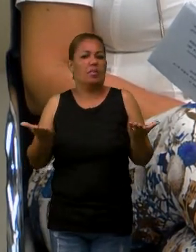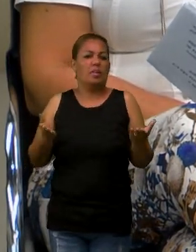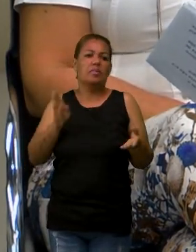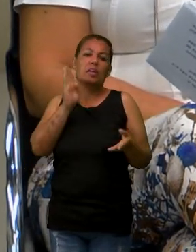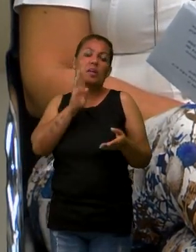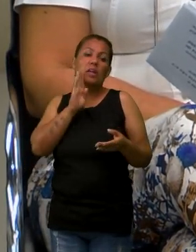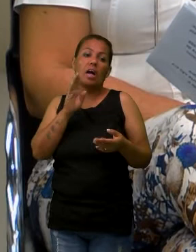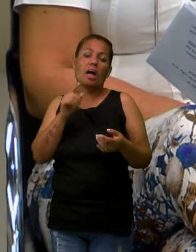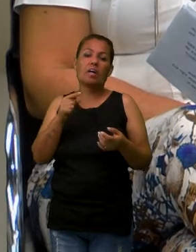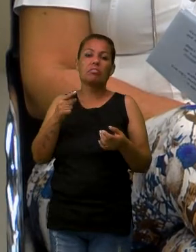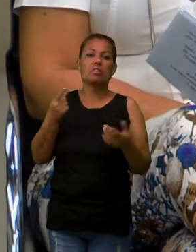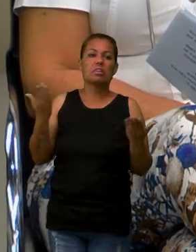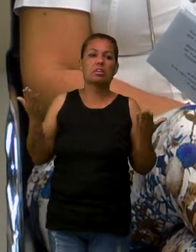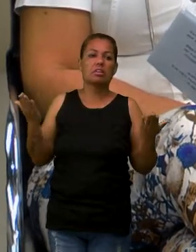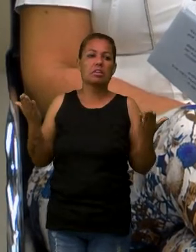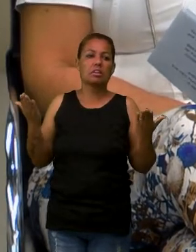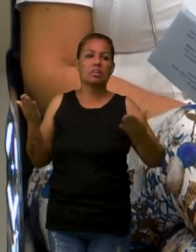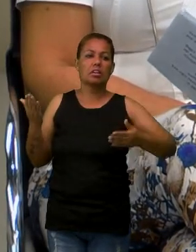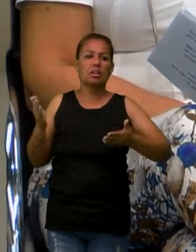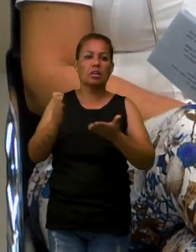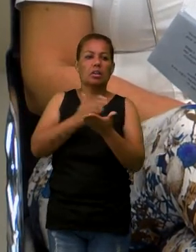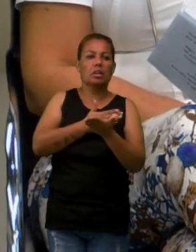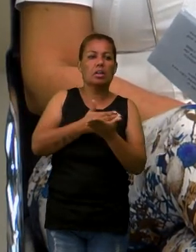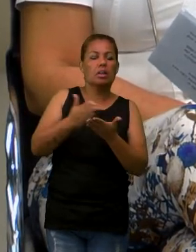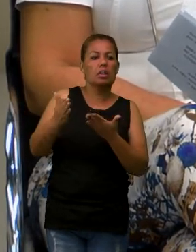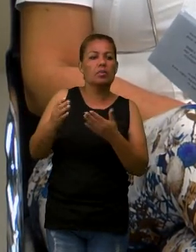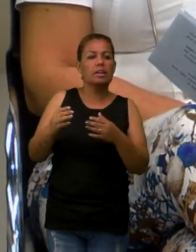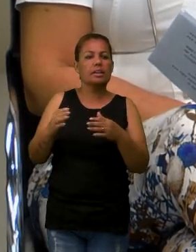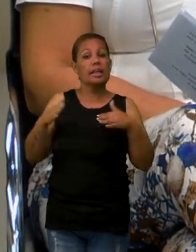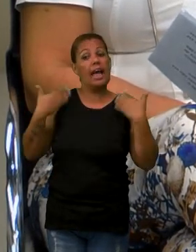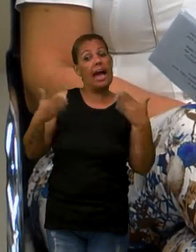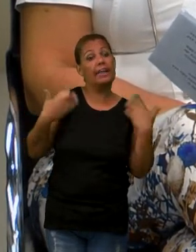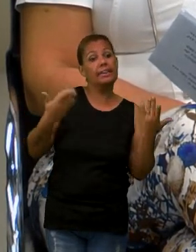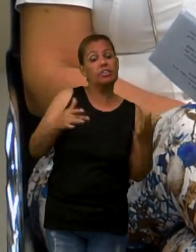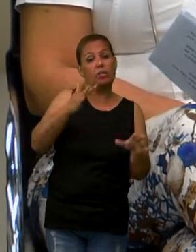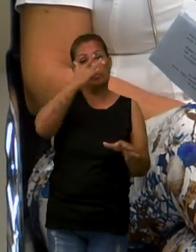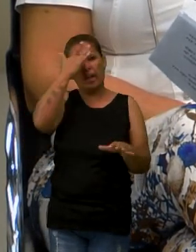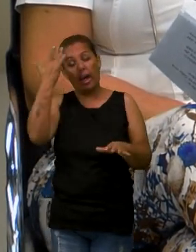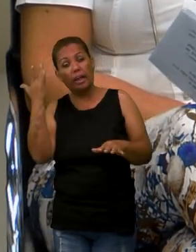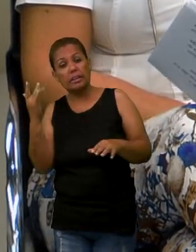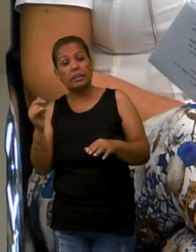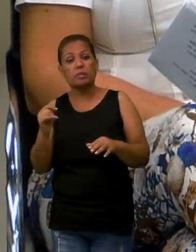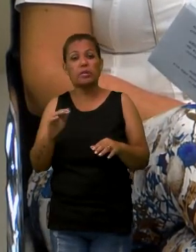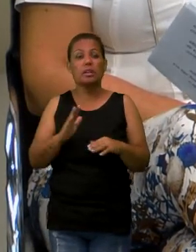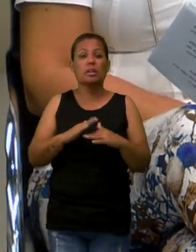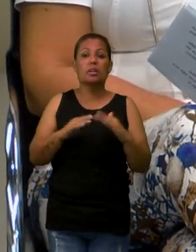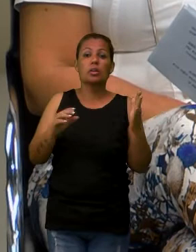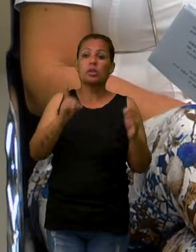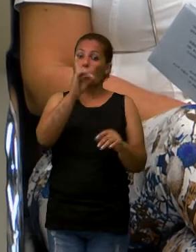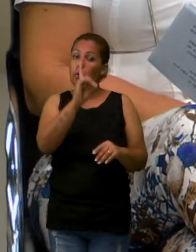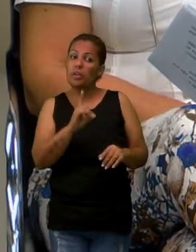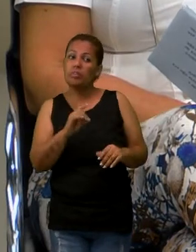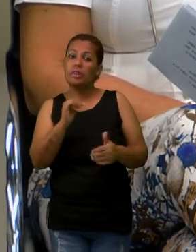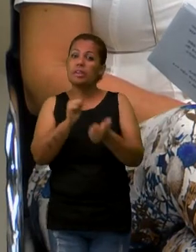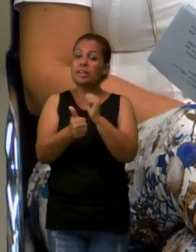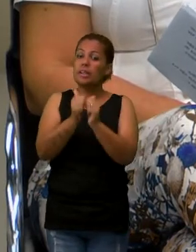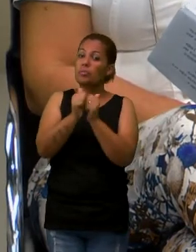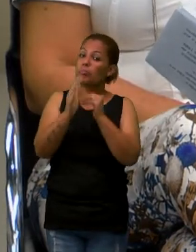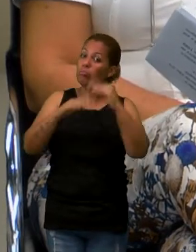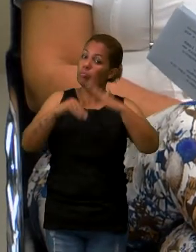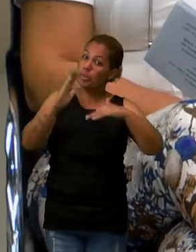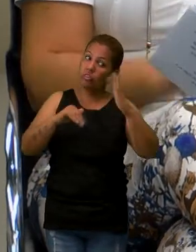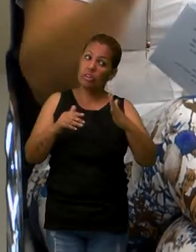aí foi quando eu comecei a incentivar mais e mais que as pessoas principalmente com deficiência pratica esporte